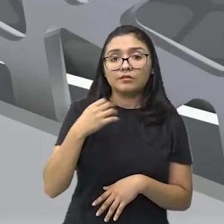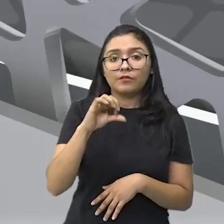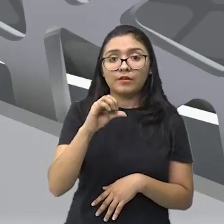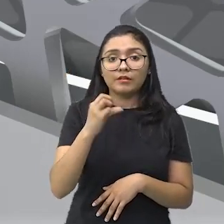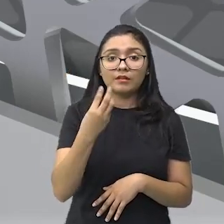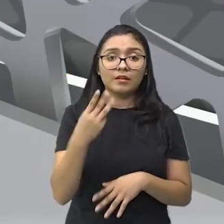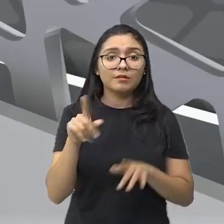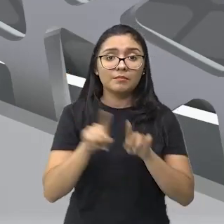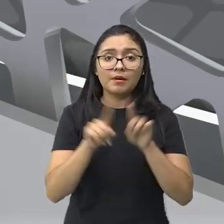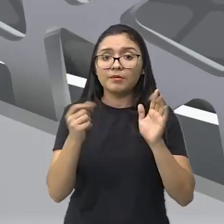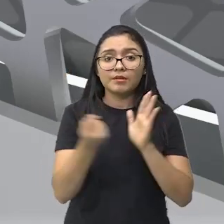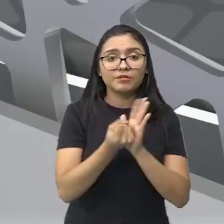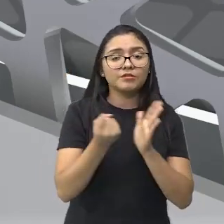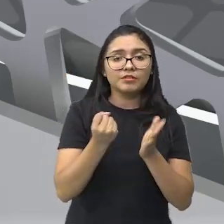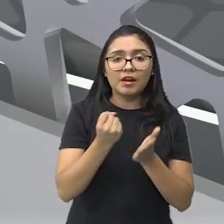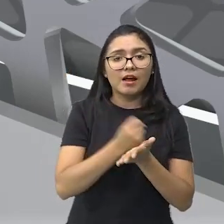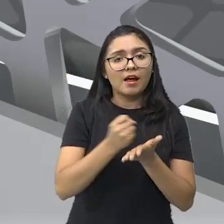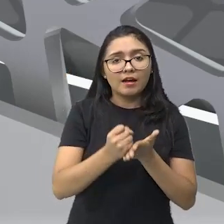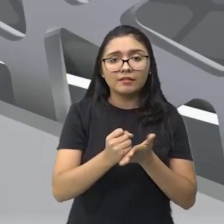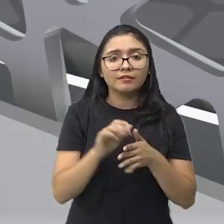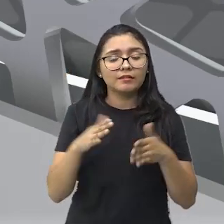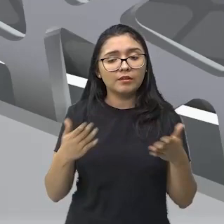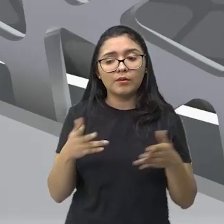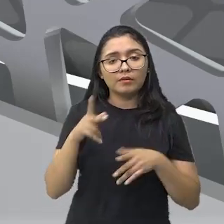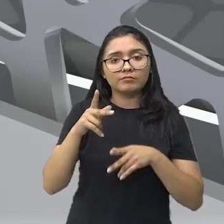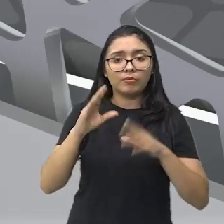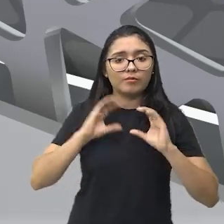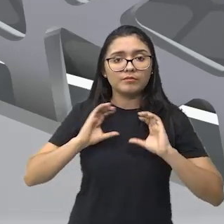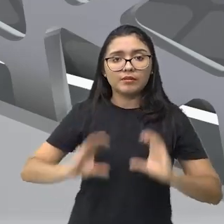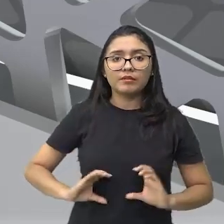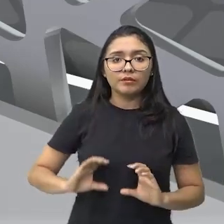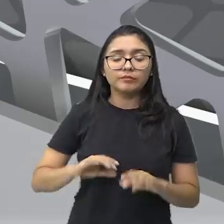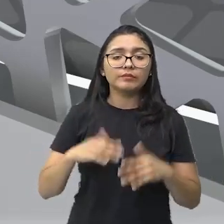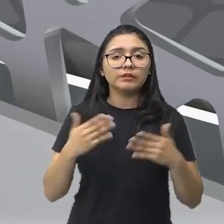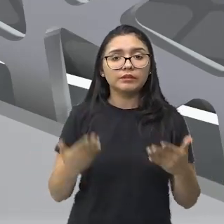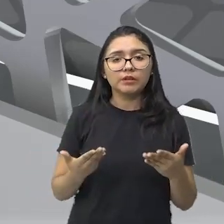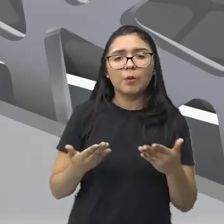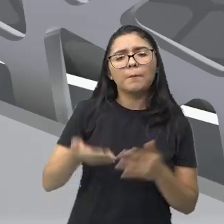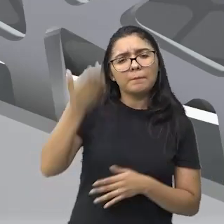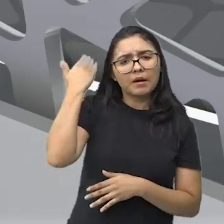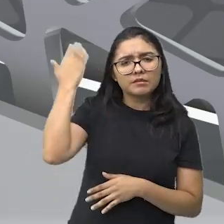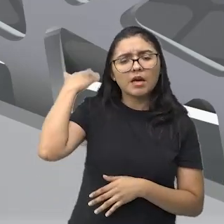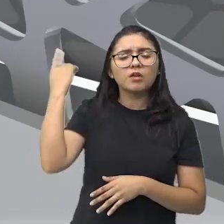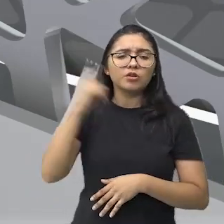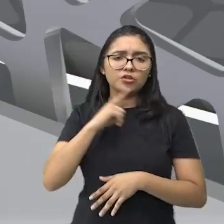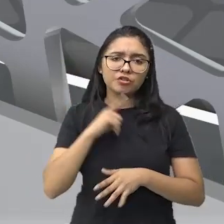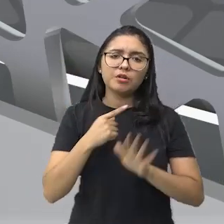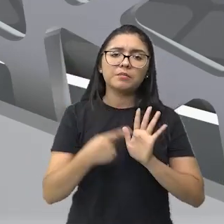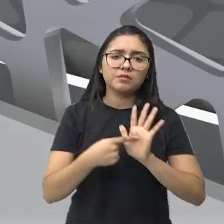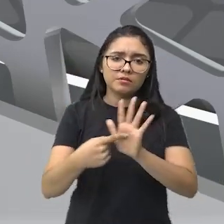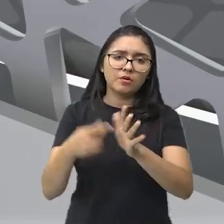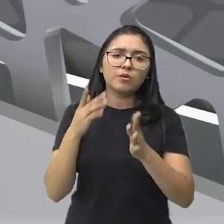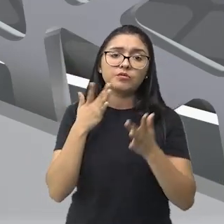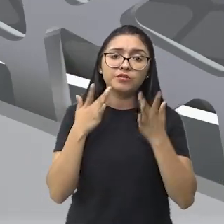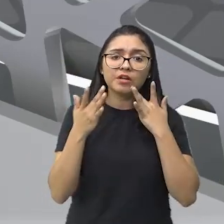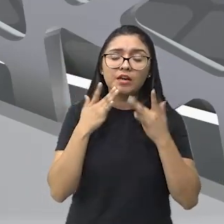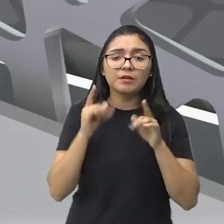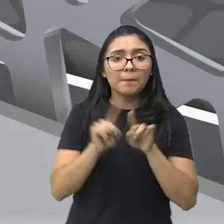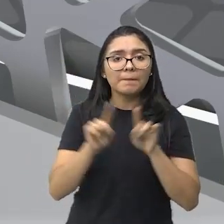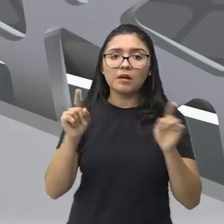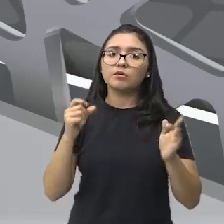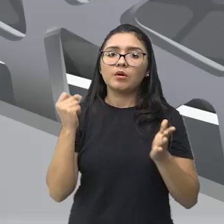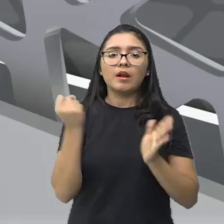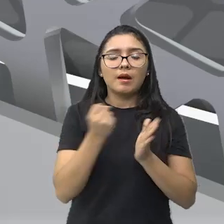ela não vai ser um cidadão. Assim aconteceu o teatro. Já tinha as encenações no passado, mas ele não